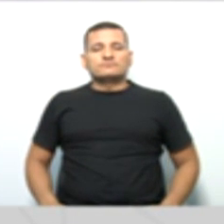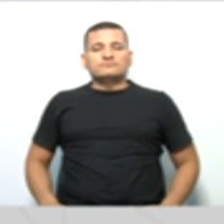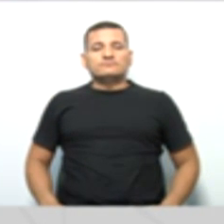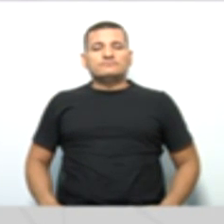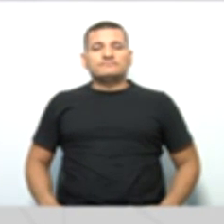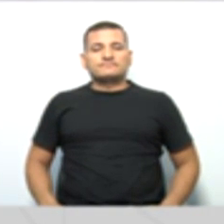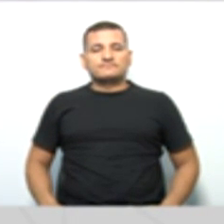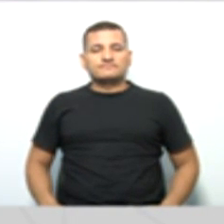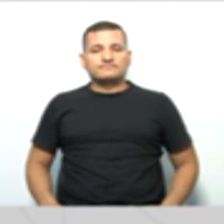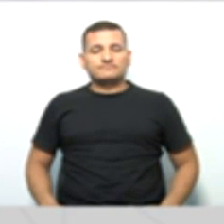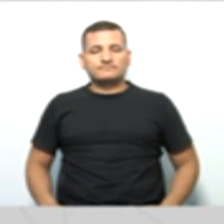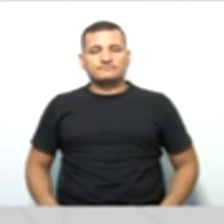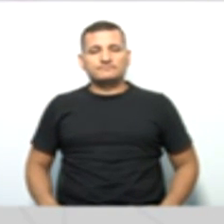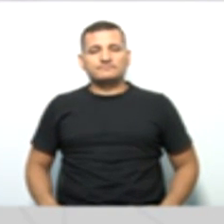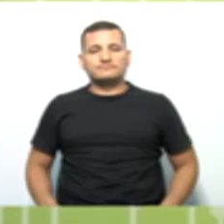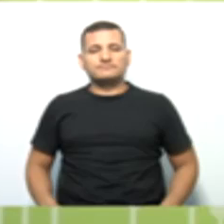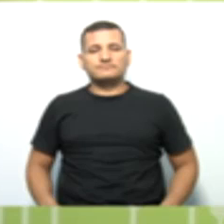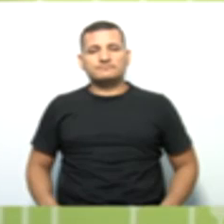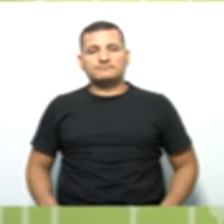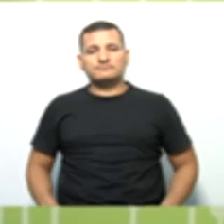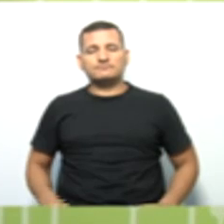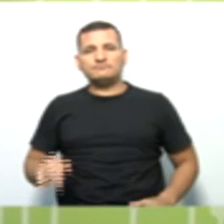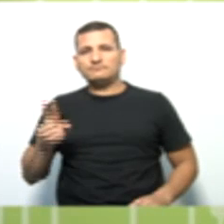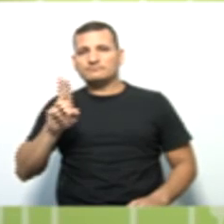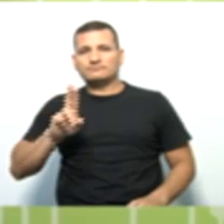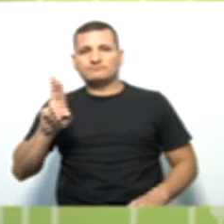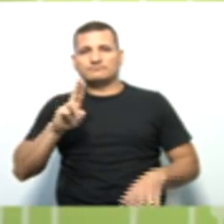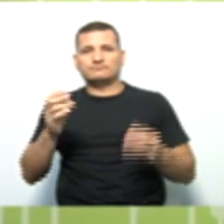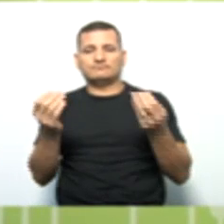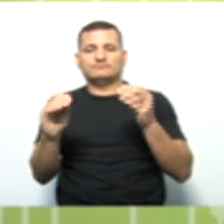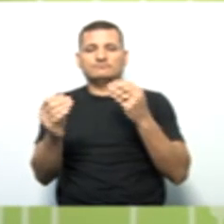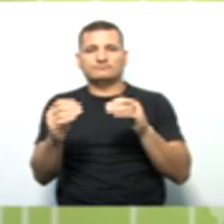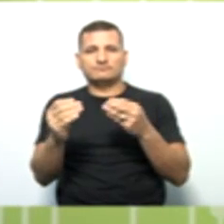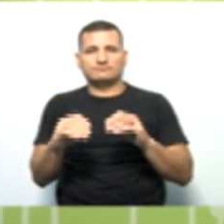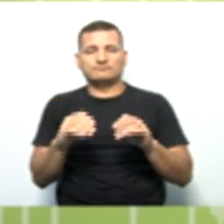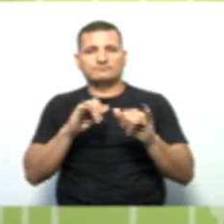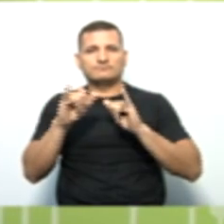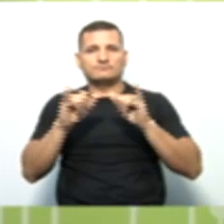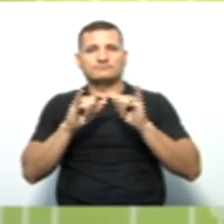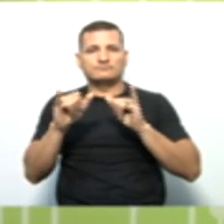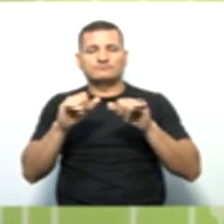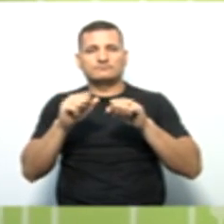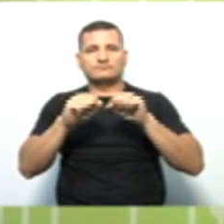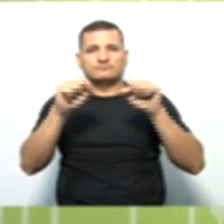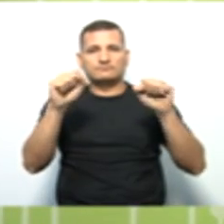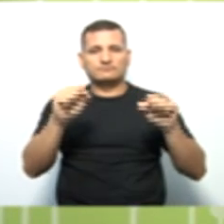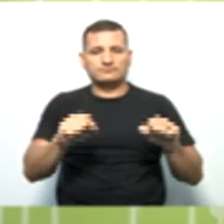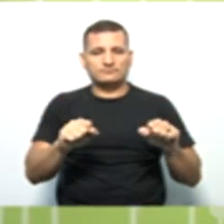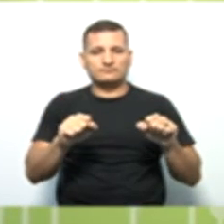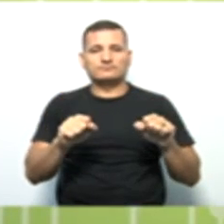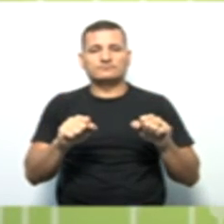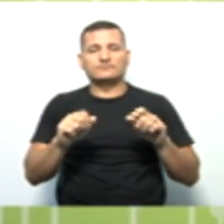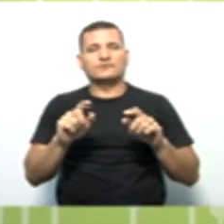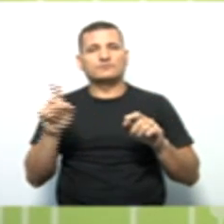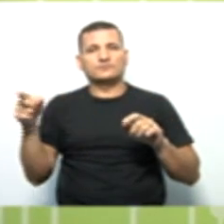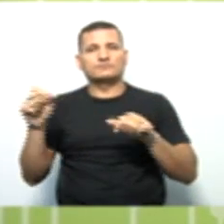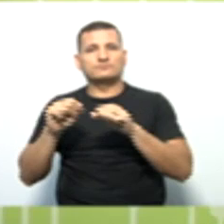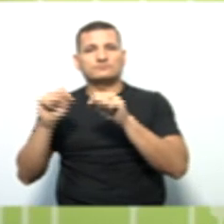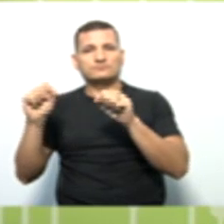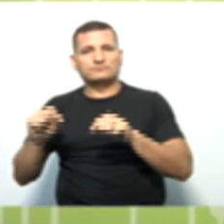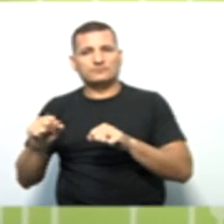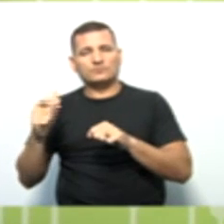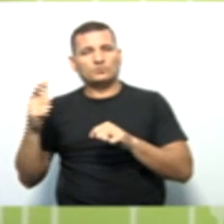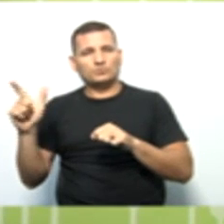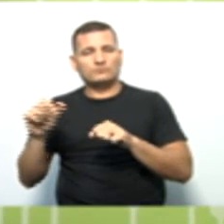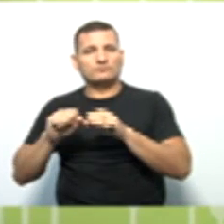que o usuário não fique tendo que alimentar informações, colocar dados em um sistema A, fazer a mesma coisa no sistema B,